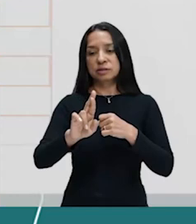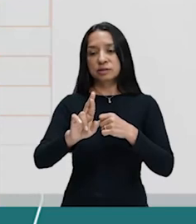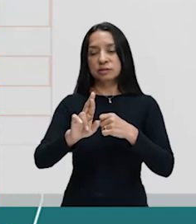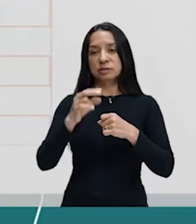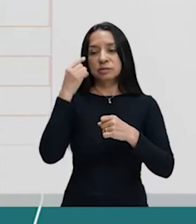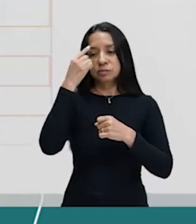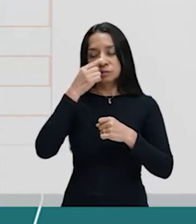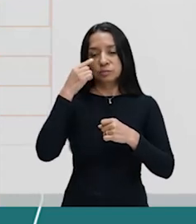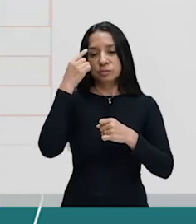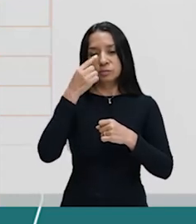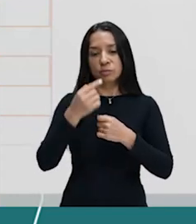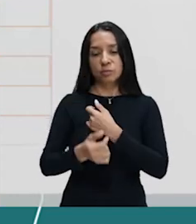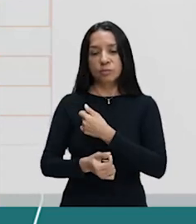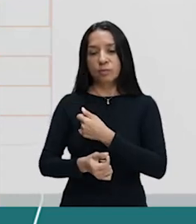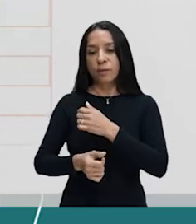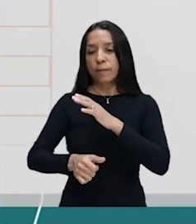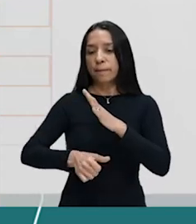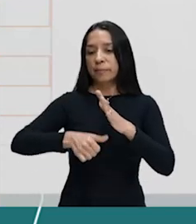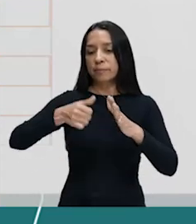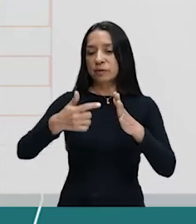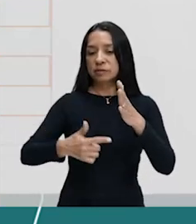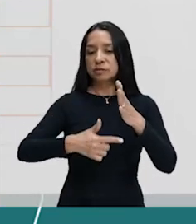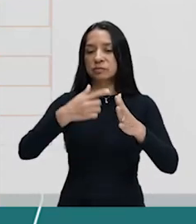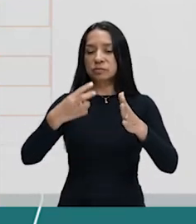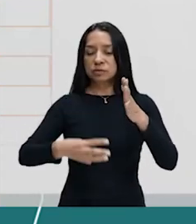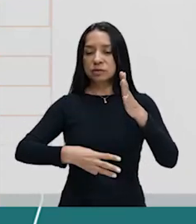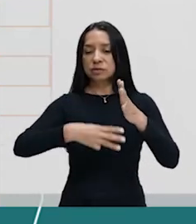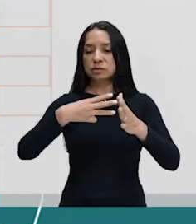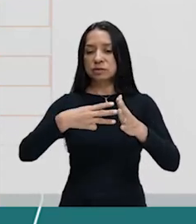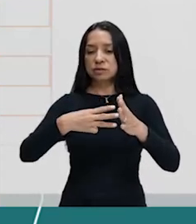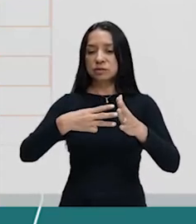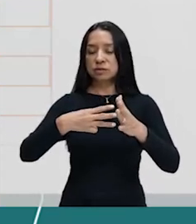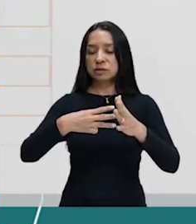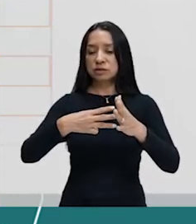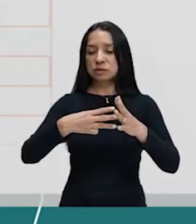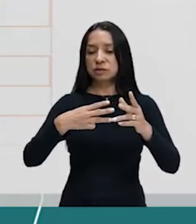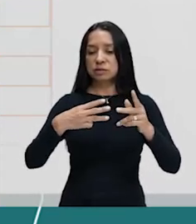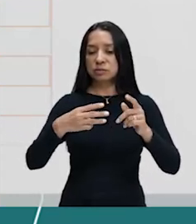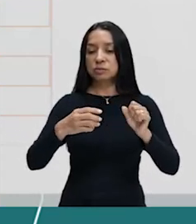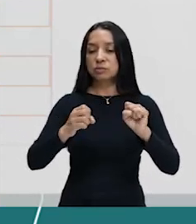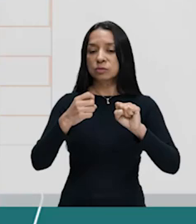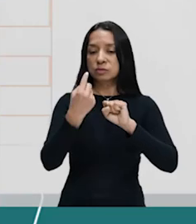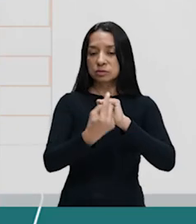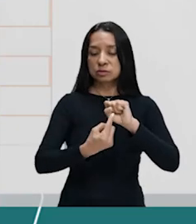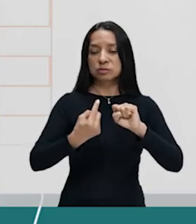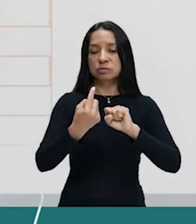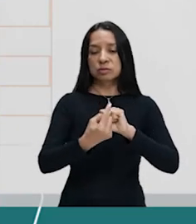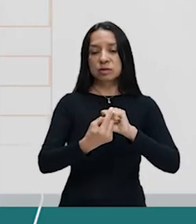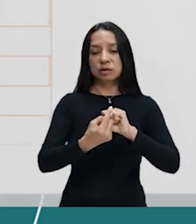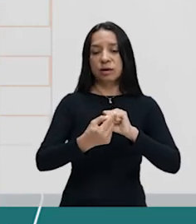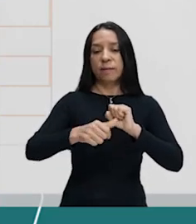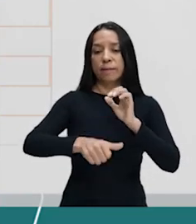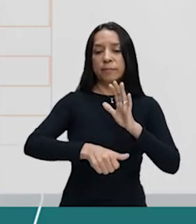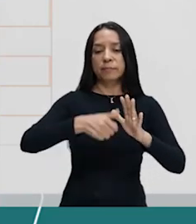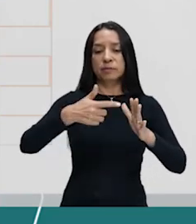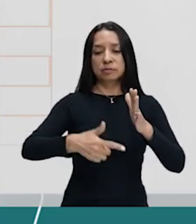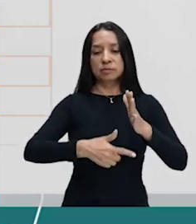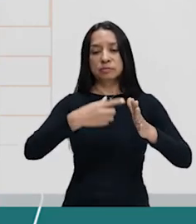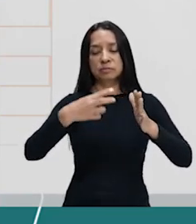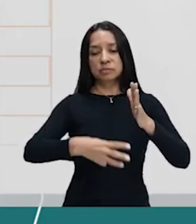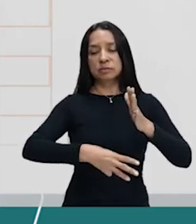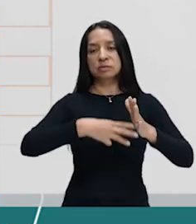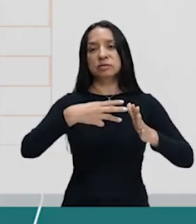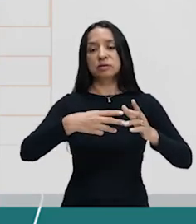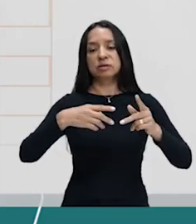segunda e terceira do singular. E primeira, segunda e terceira do plural. Os pronomes que vocês já conhecem, que